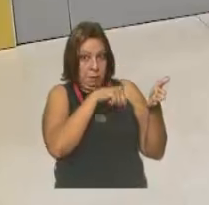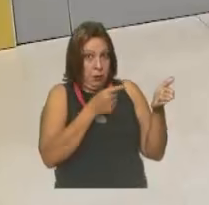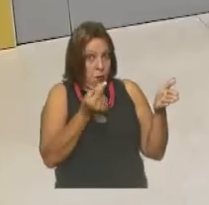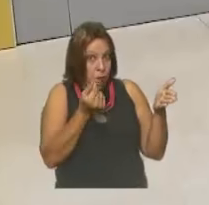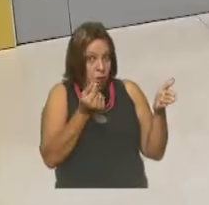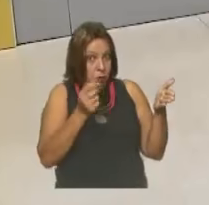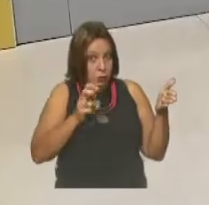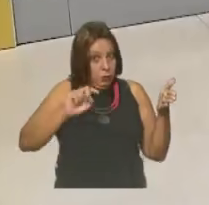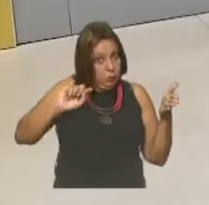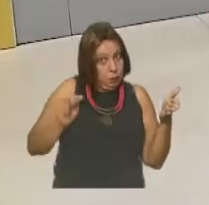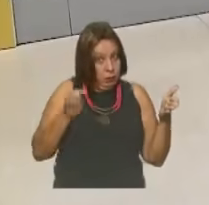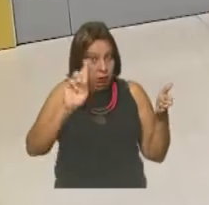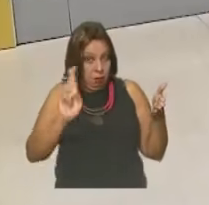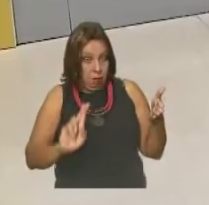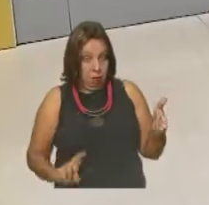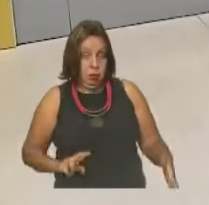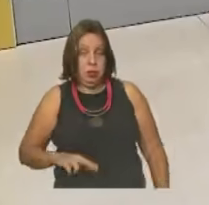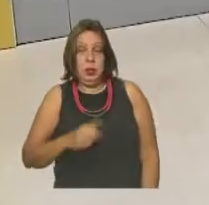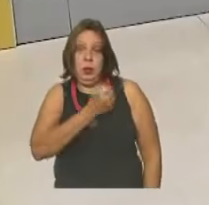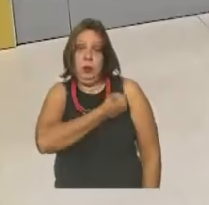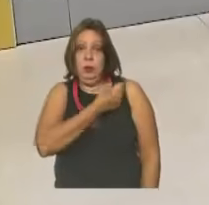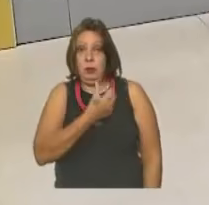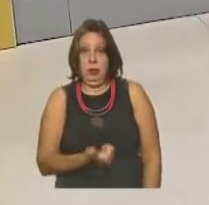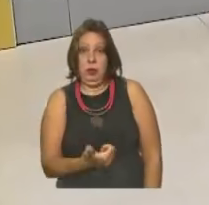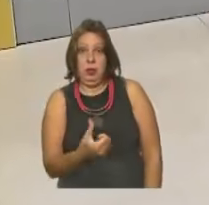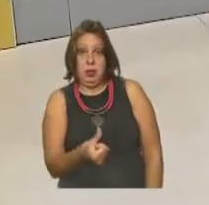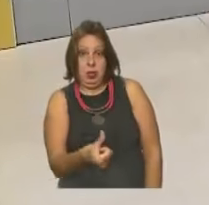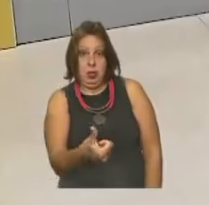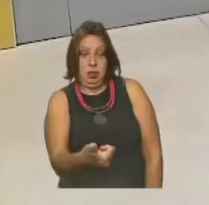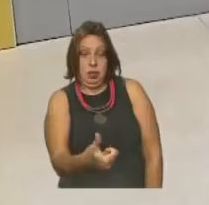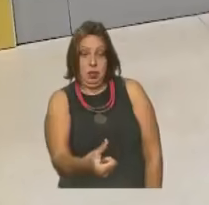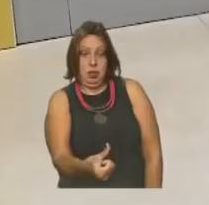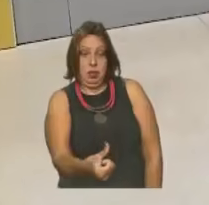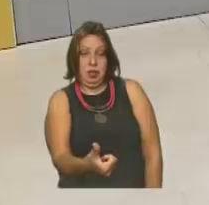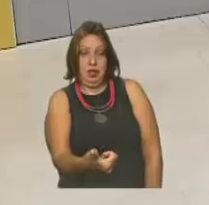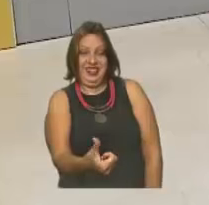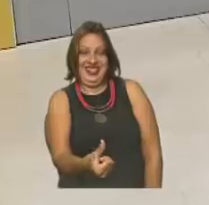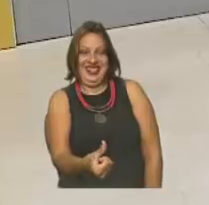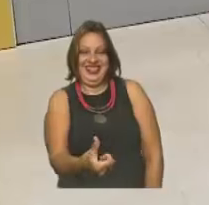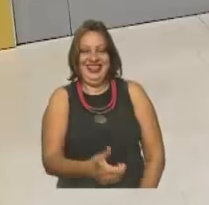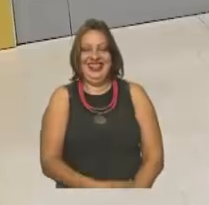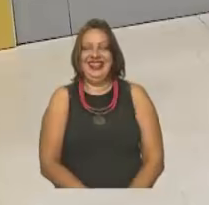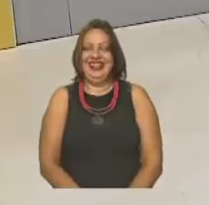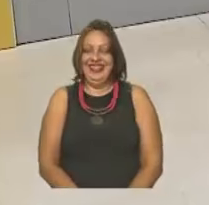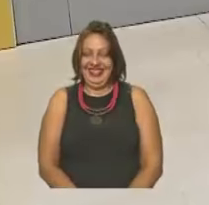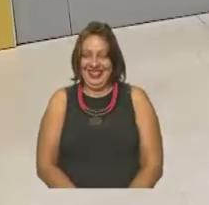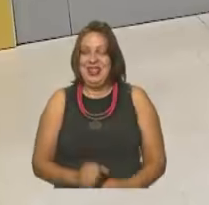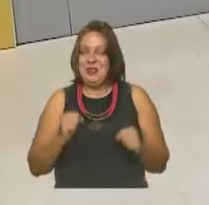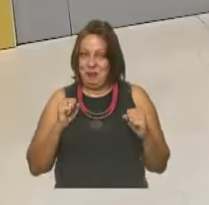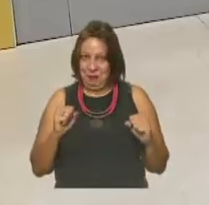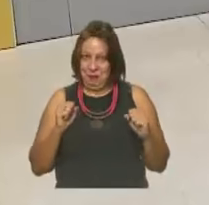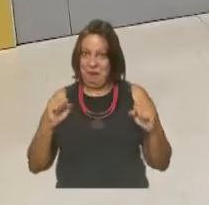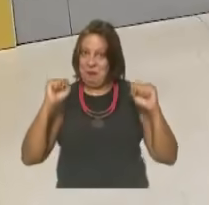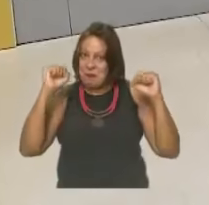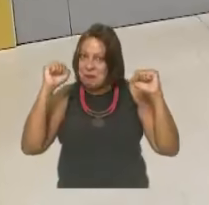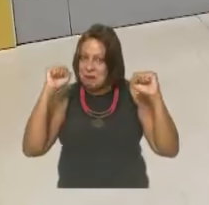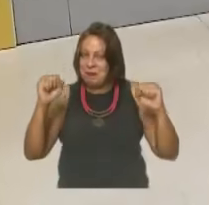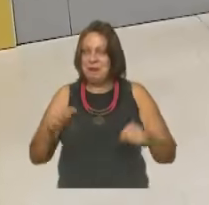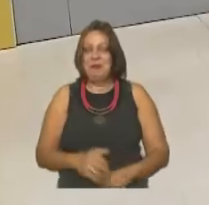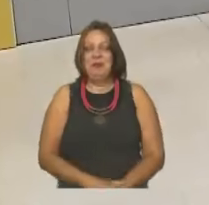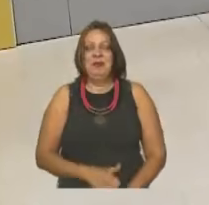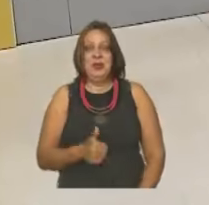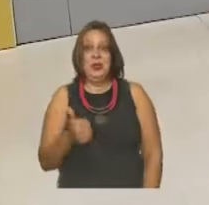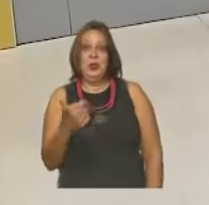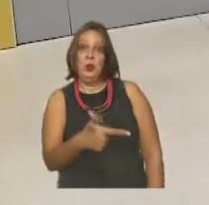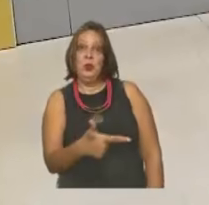reais, 16, e a bolinha da vez, 16. Quem quer o 16, pode ir comemorando. Número 12, número 12,